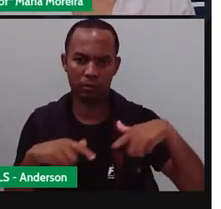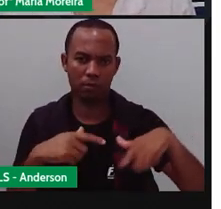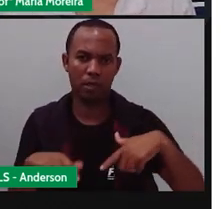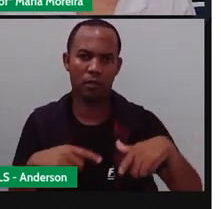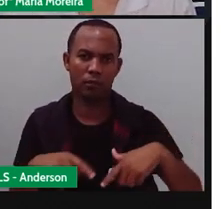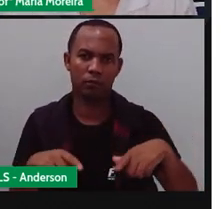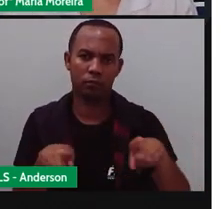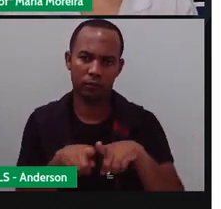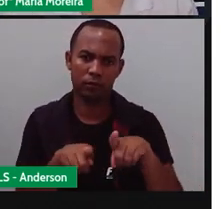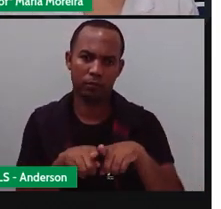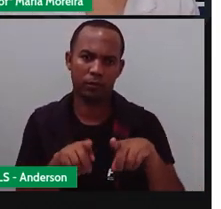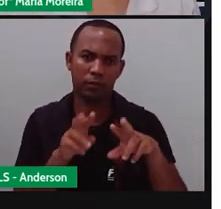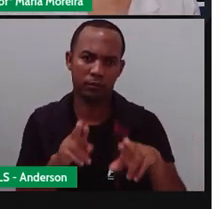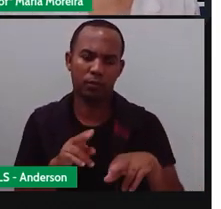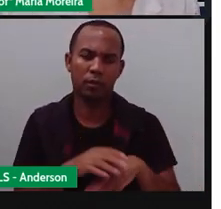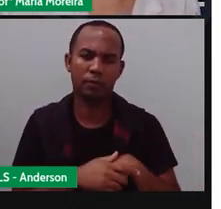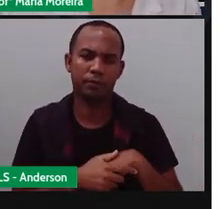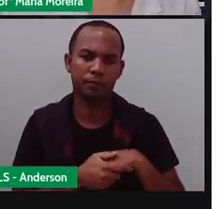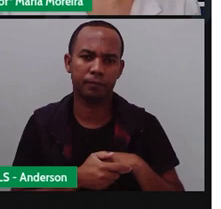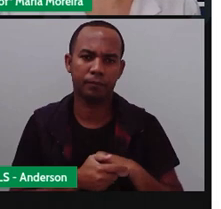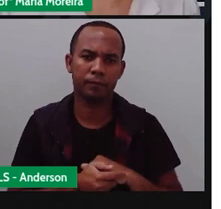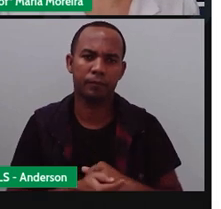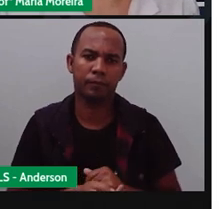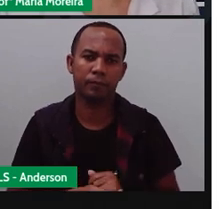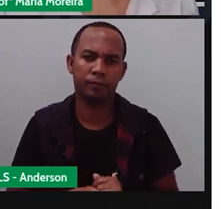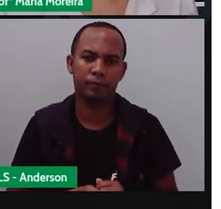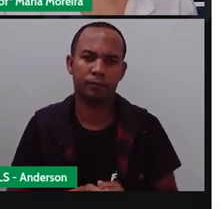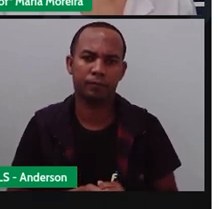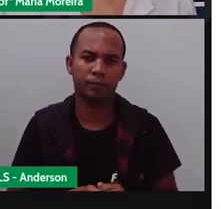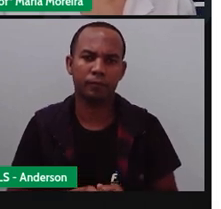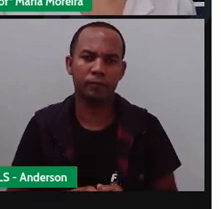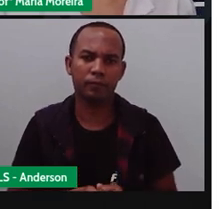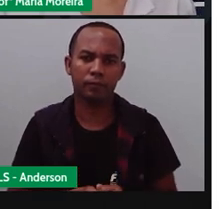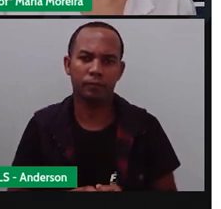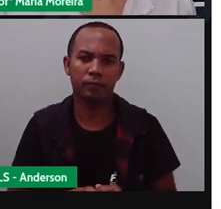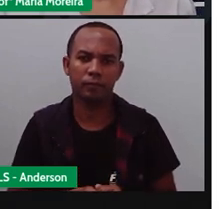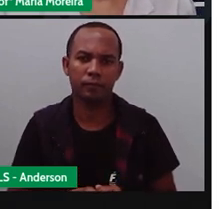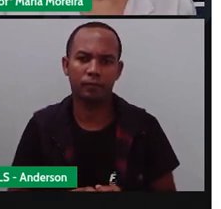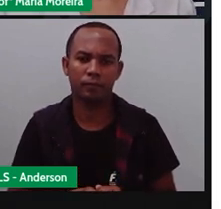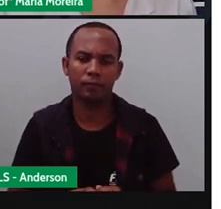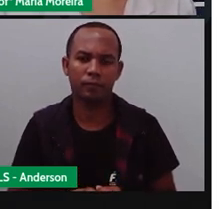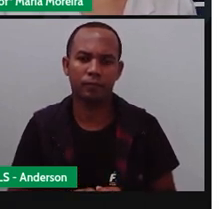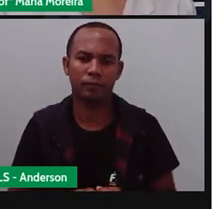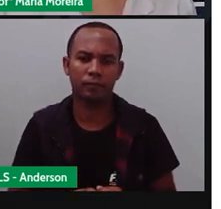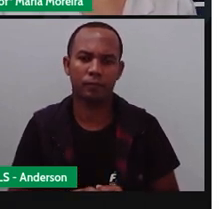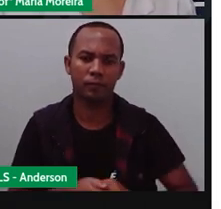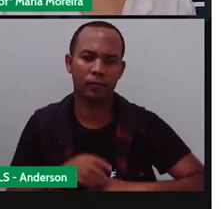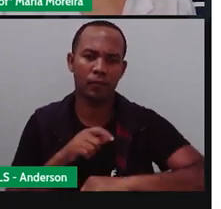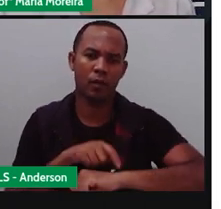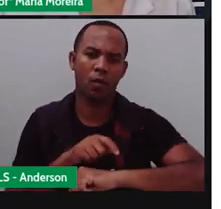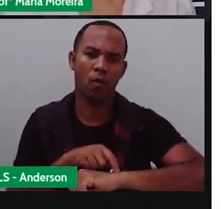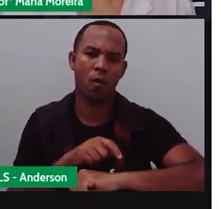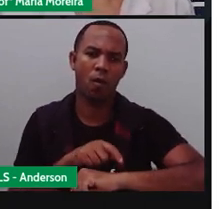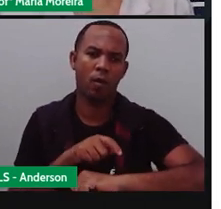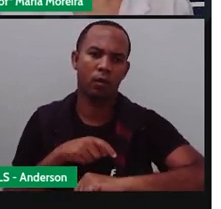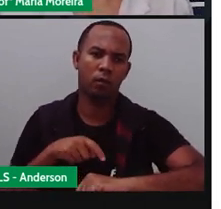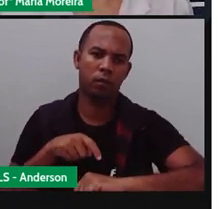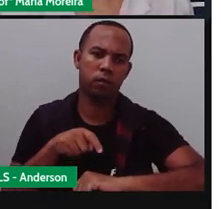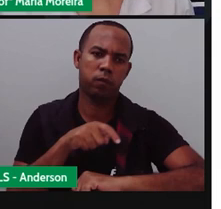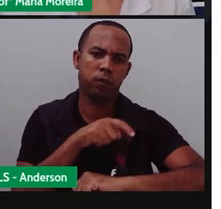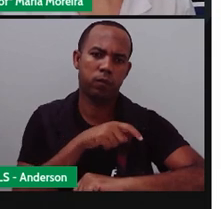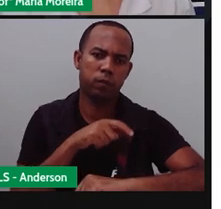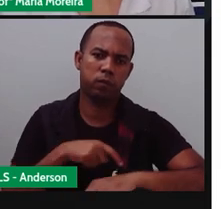da van mas o trator ele é calculado em horas né em horas que ele ficou o que na